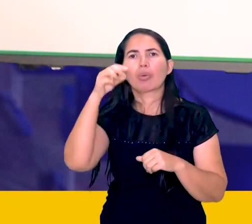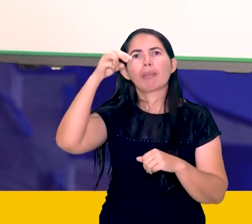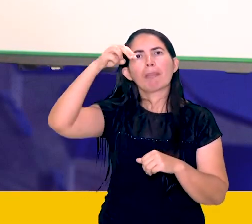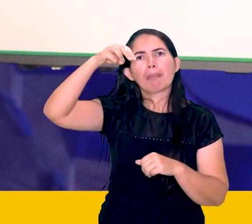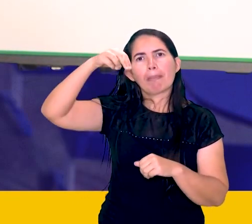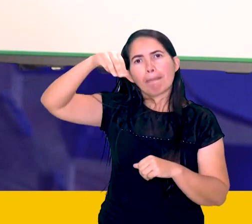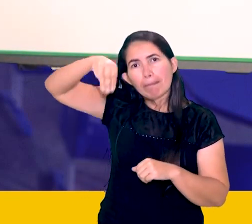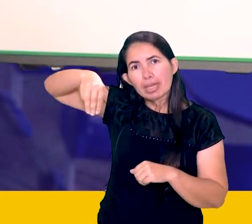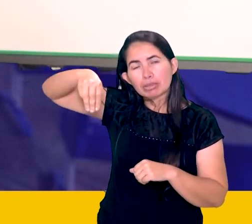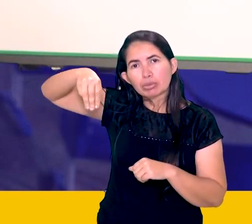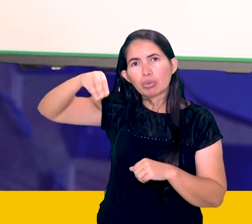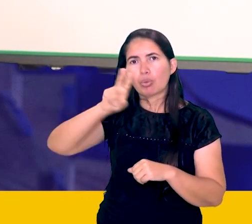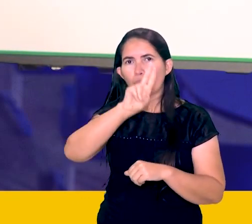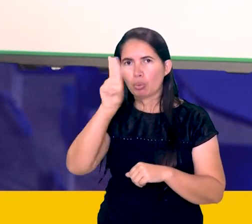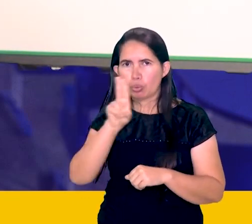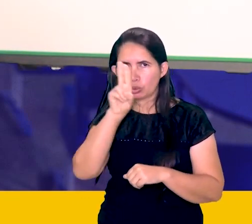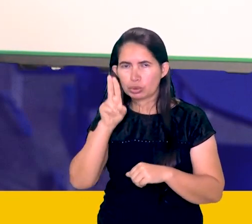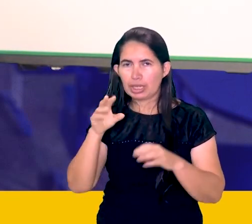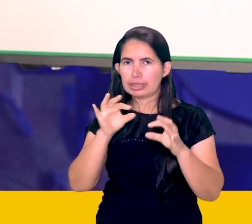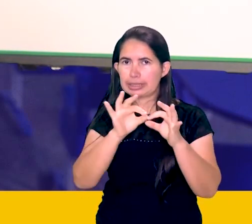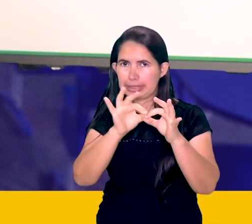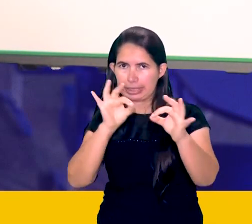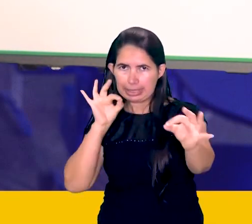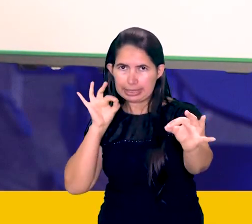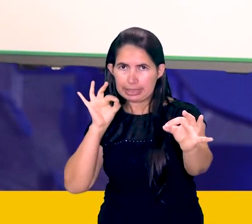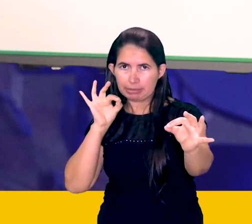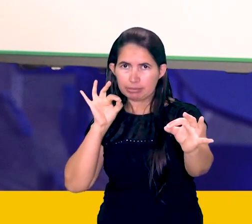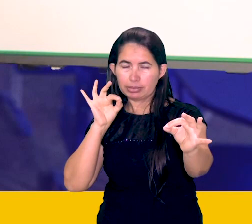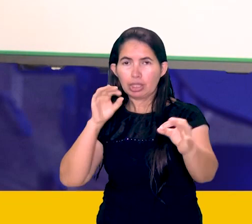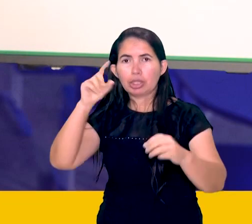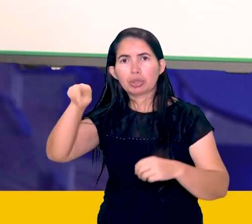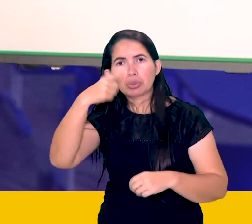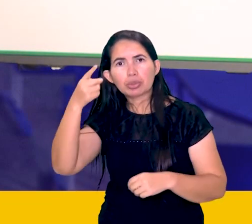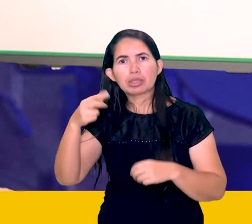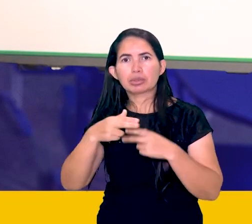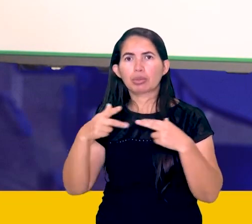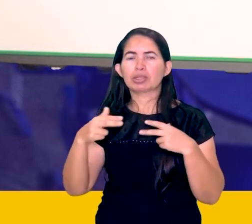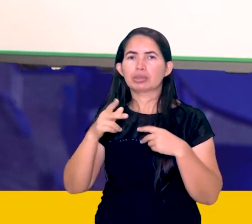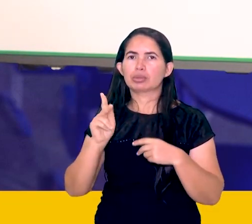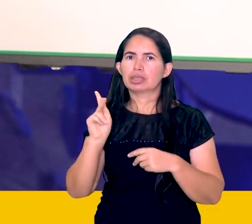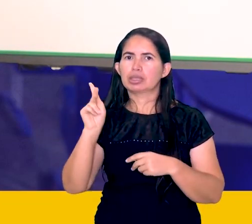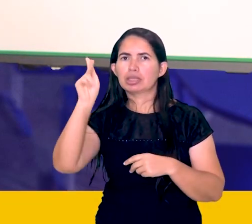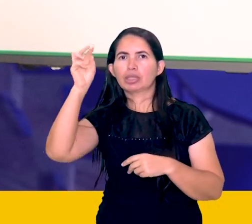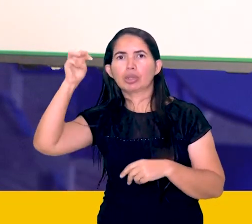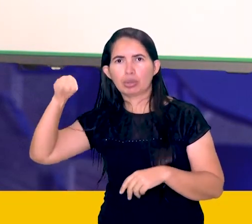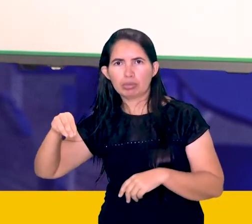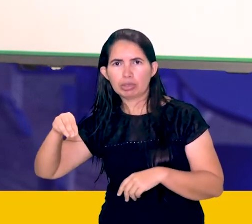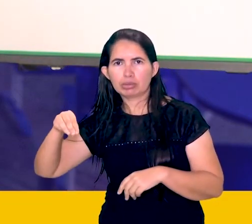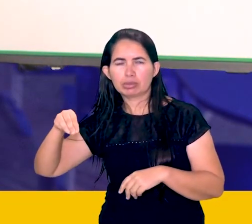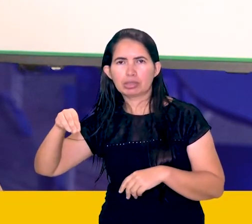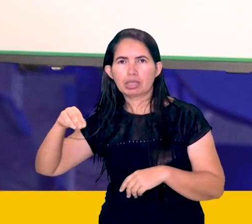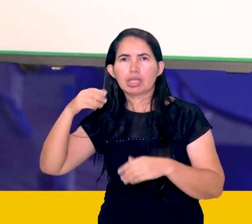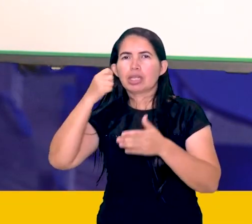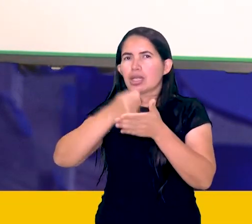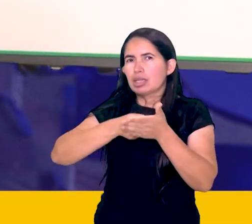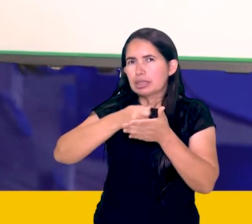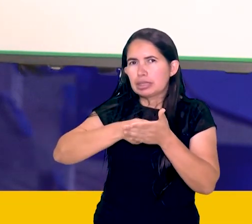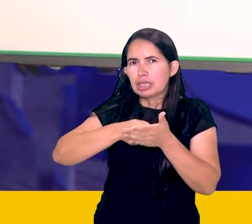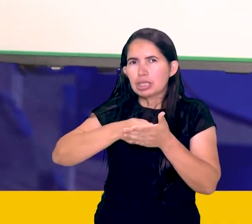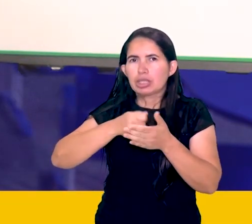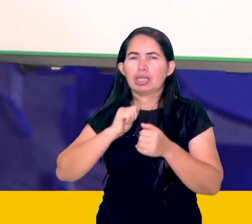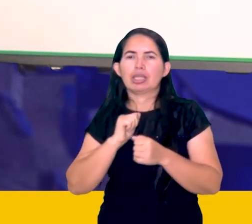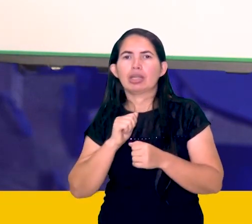seria com o uso da trena. Em outros casos, é o quilômetro, né, que exige bem